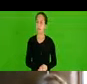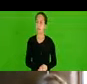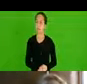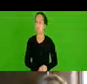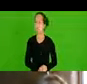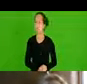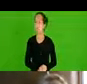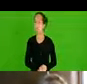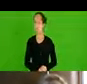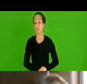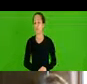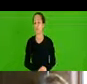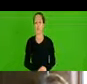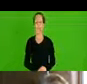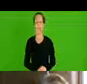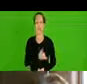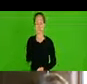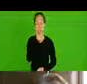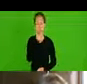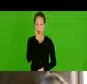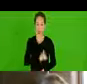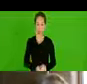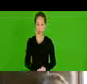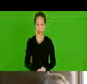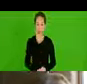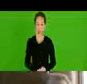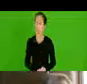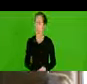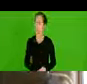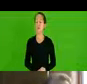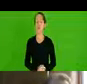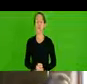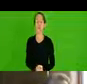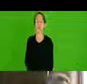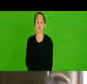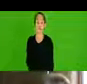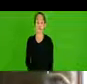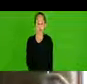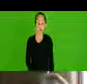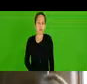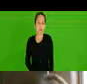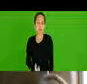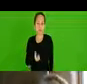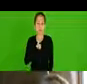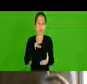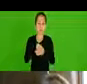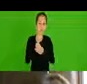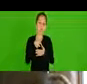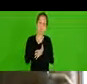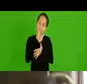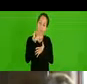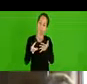não, aliás, nada disso servia como um elemento interessante